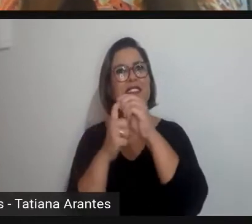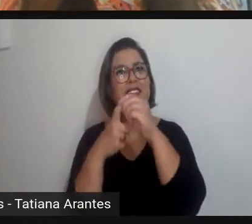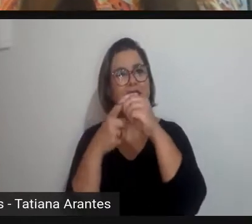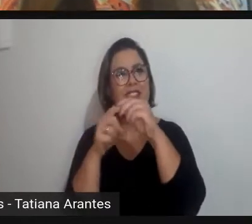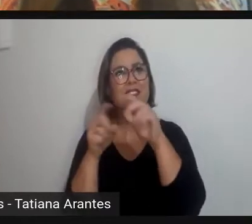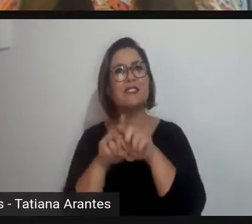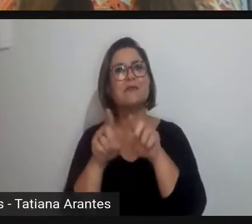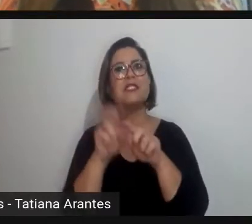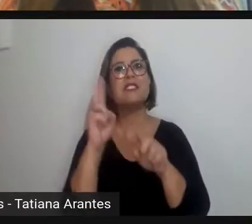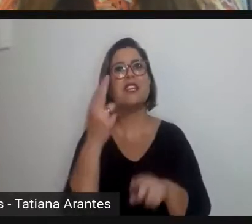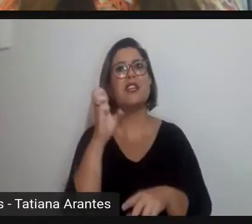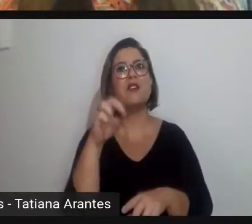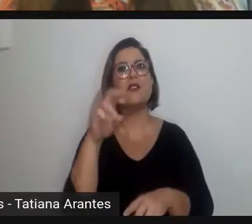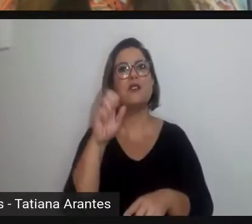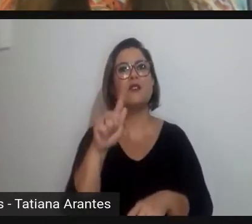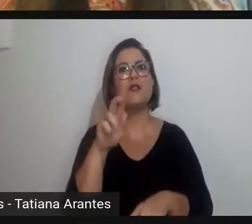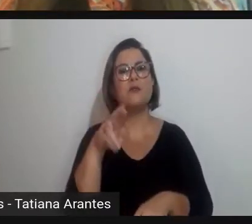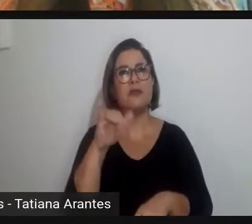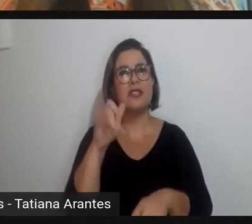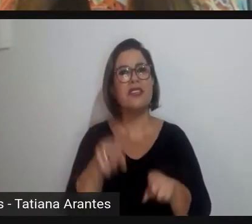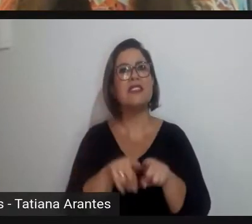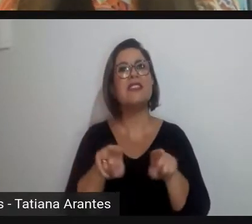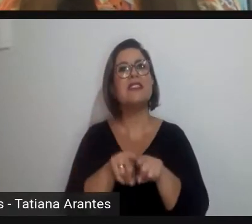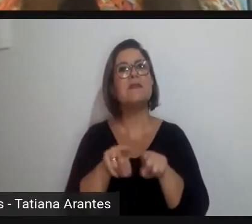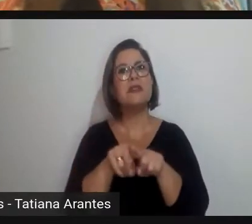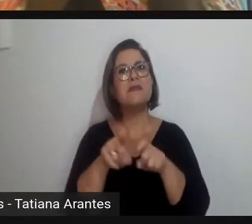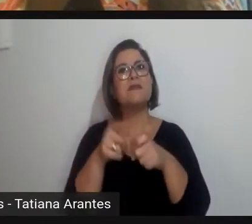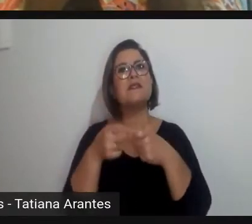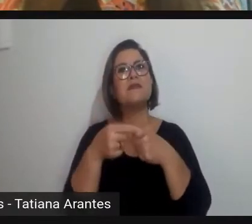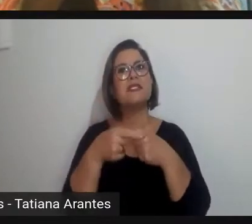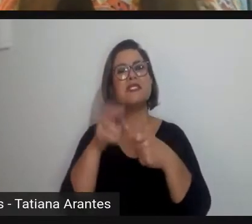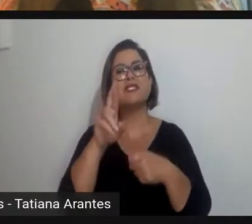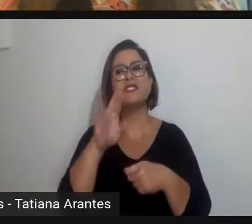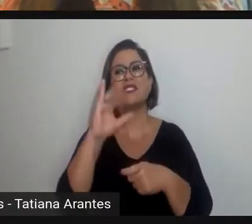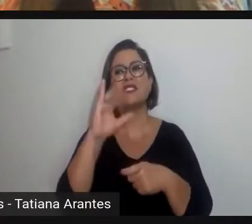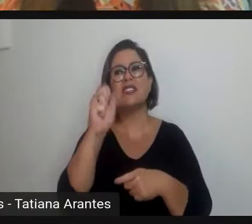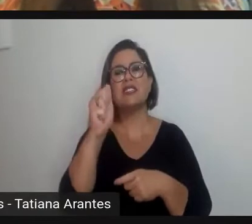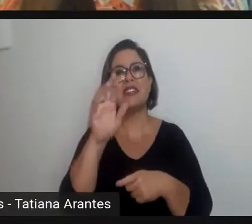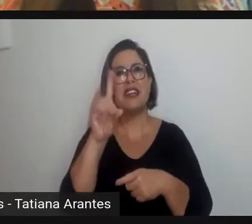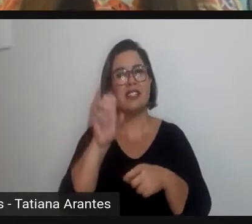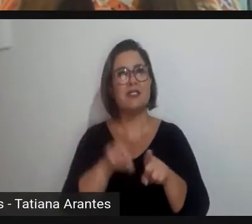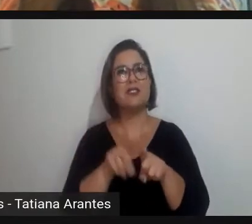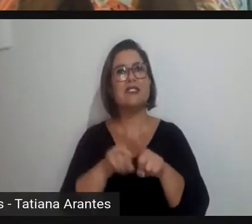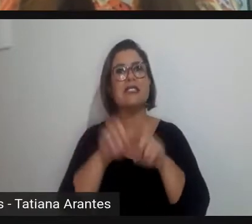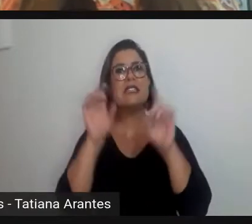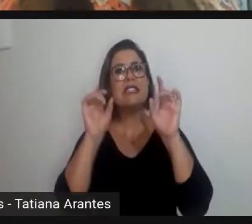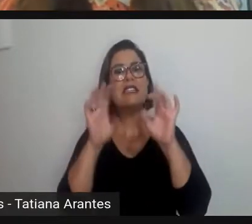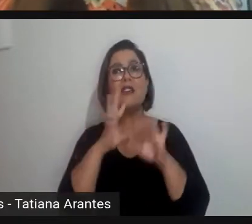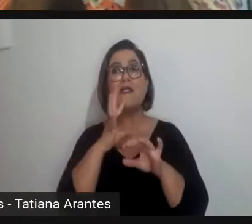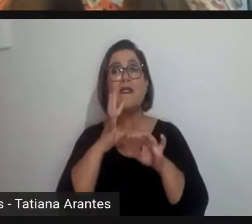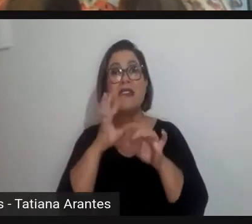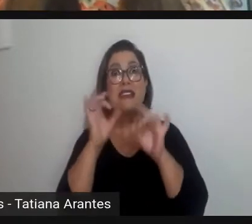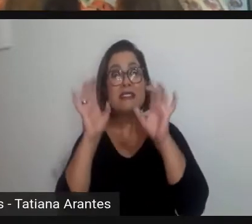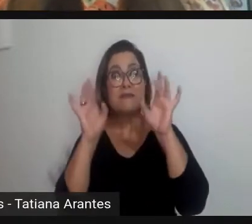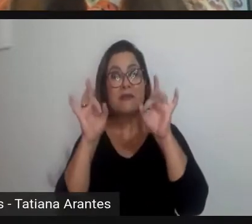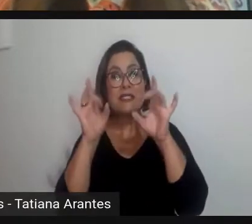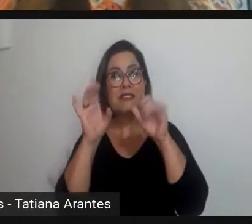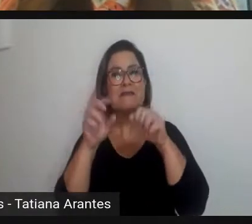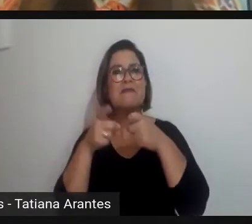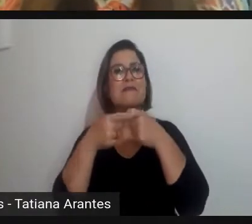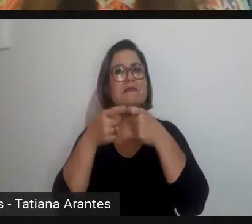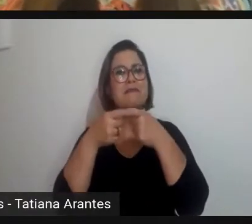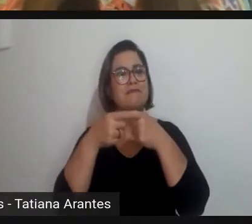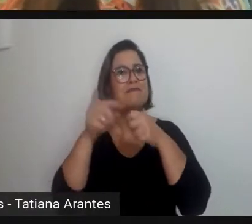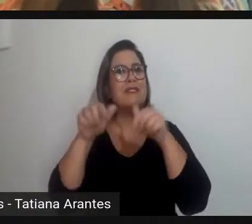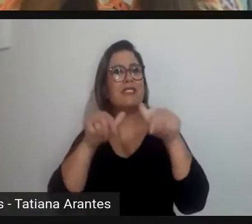doutor Ricardo Corsato, médico também do DEMED, especialista em medicina do trabalho e promoção de educação em